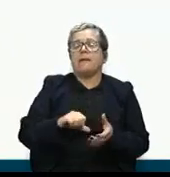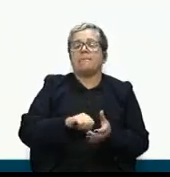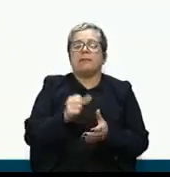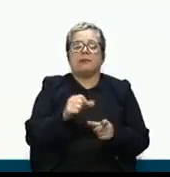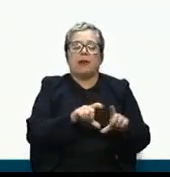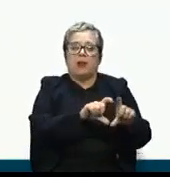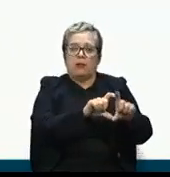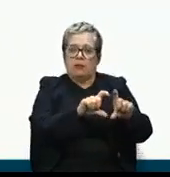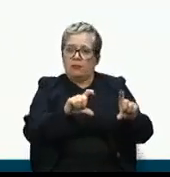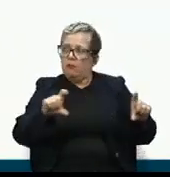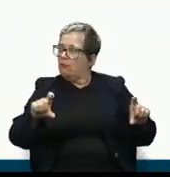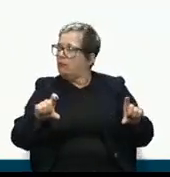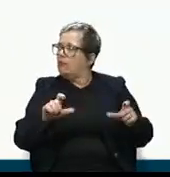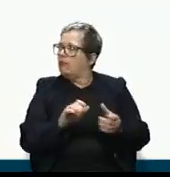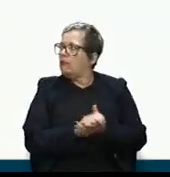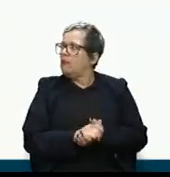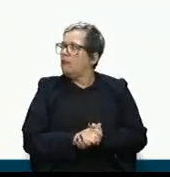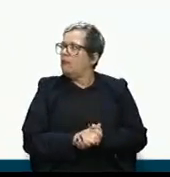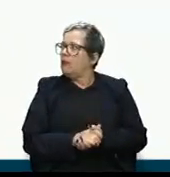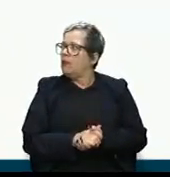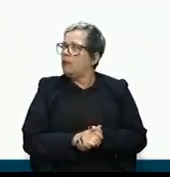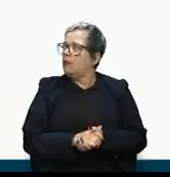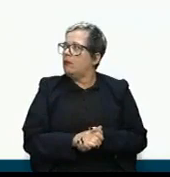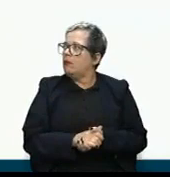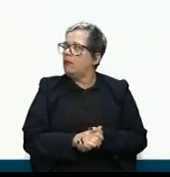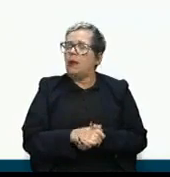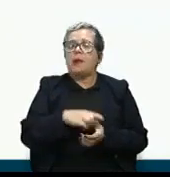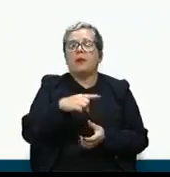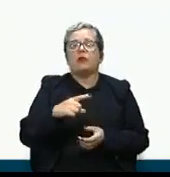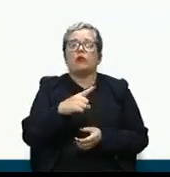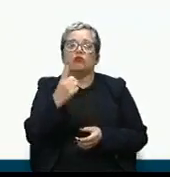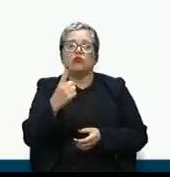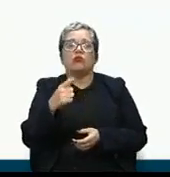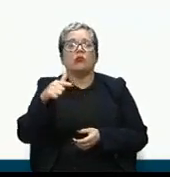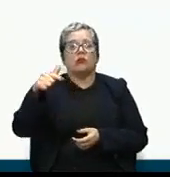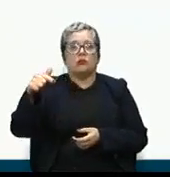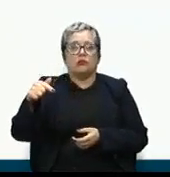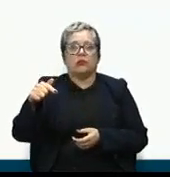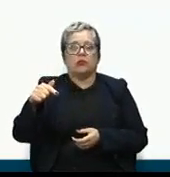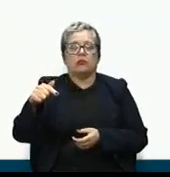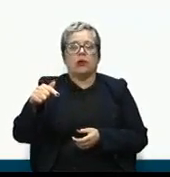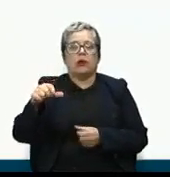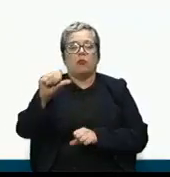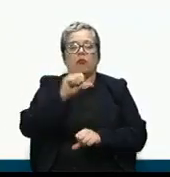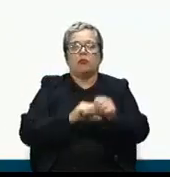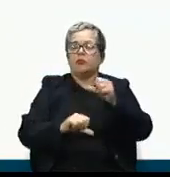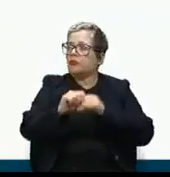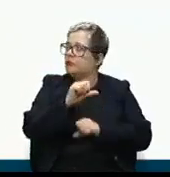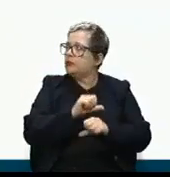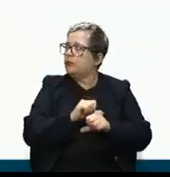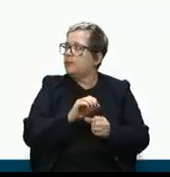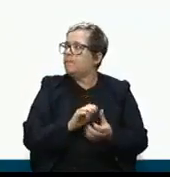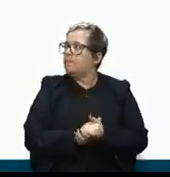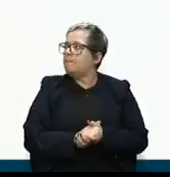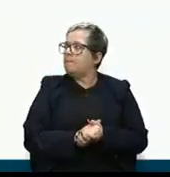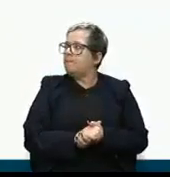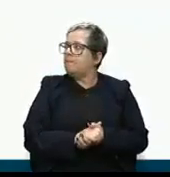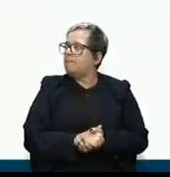linha, não era aqui menos 1 e 7? Vai ser, então, agora os elementos da primeira